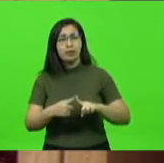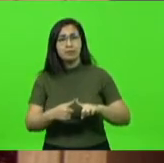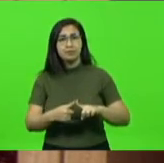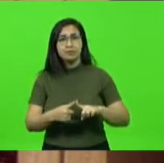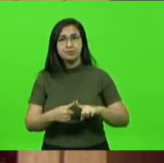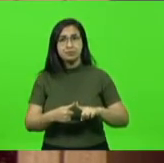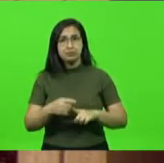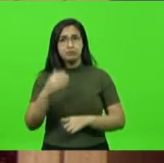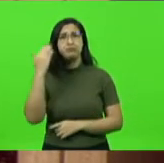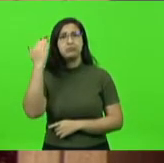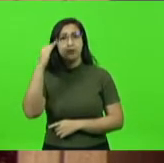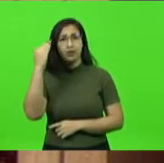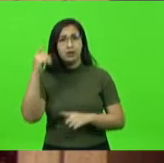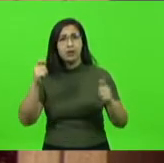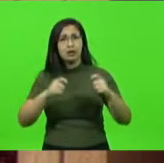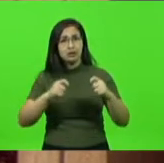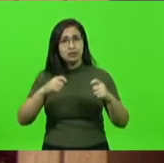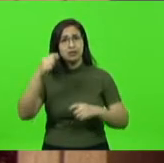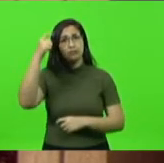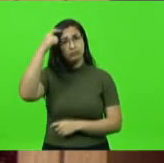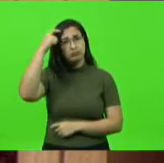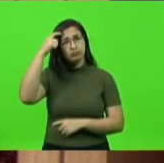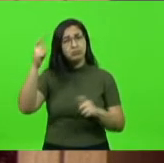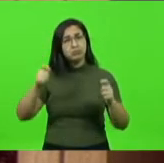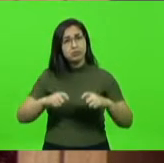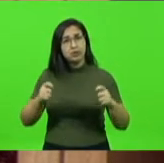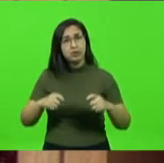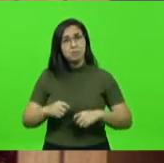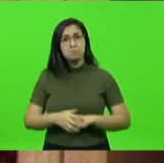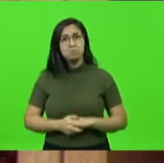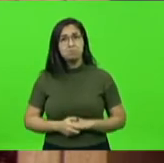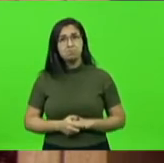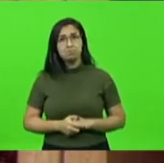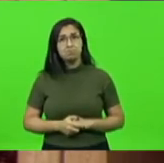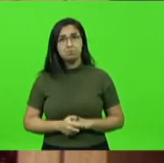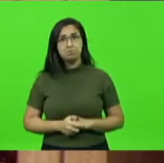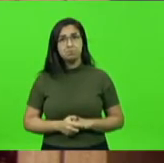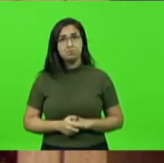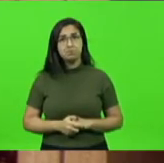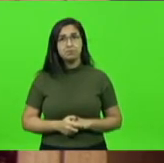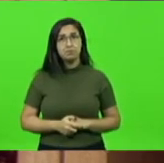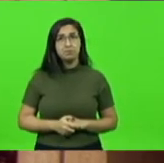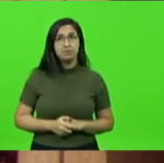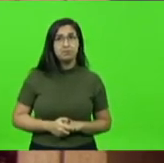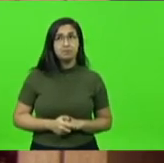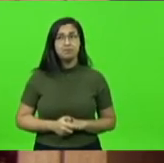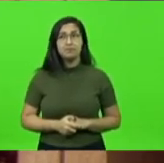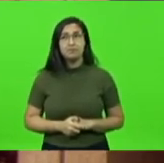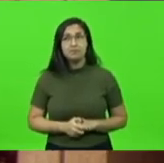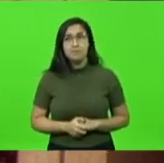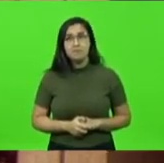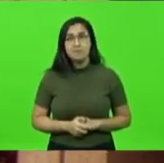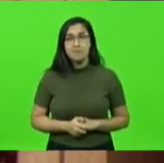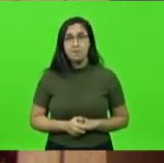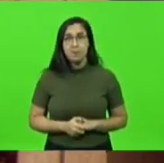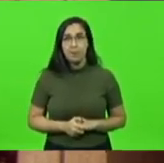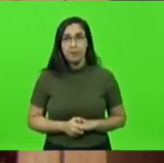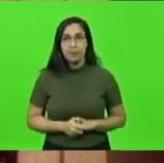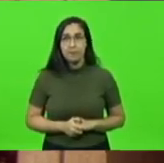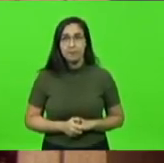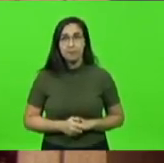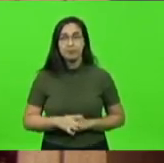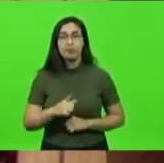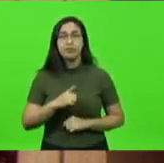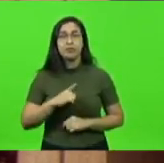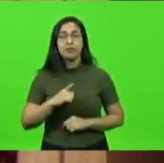consciência, senhor presidente. Eu tenho a mais